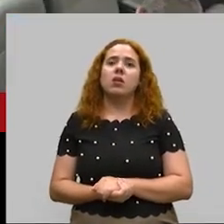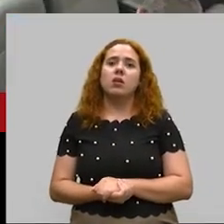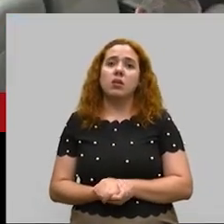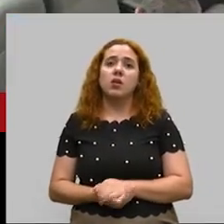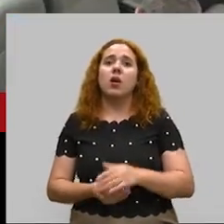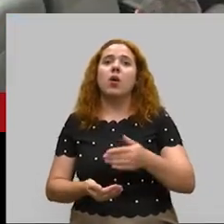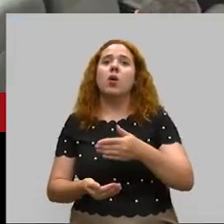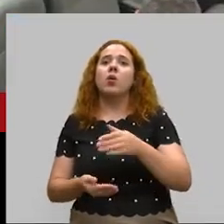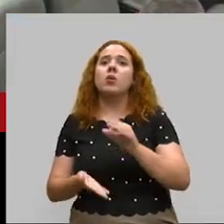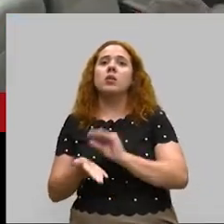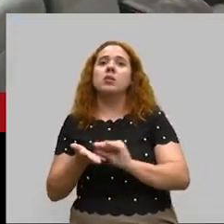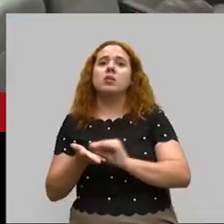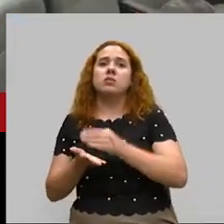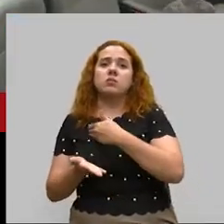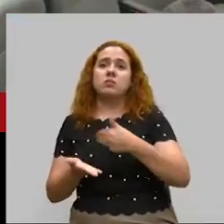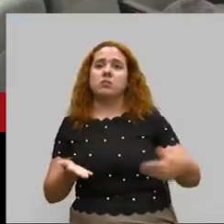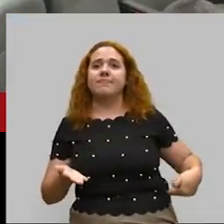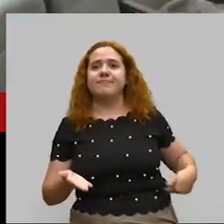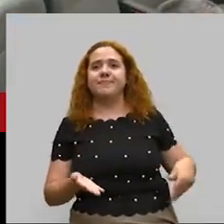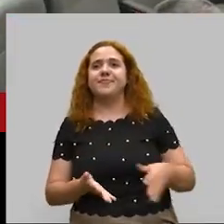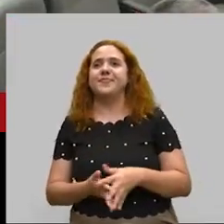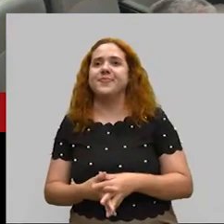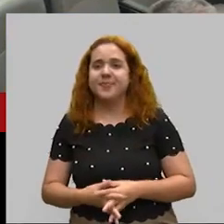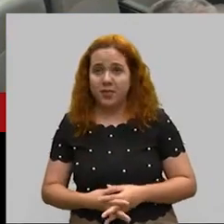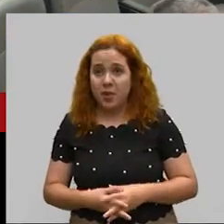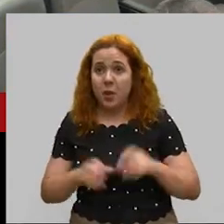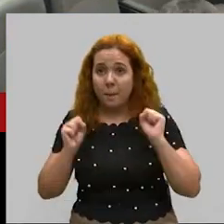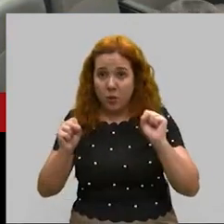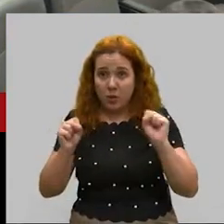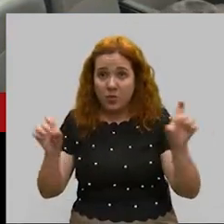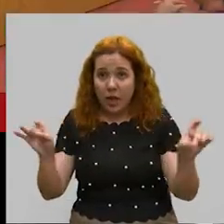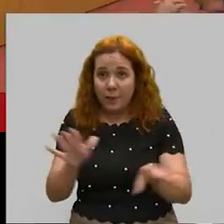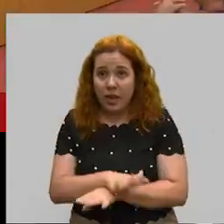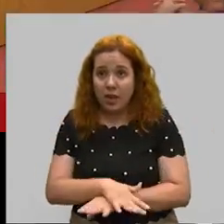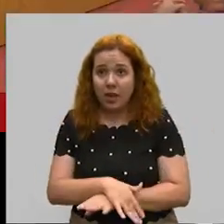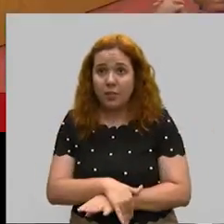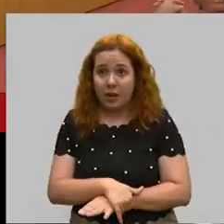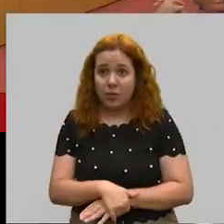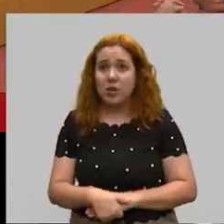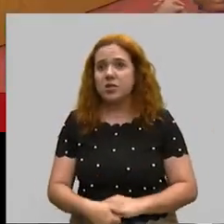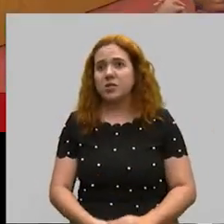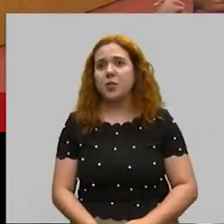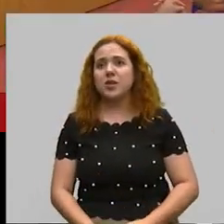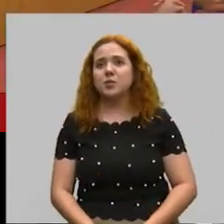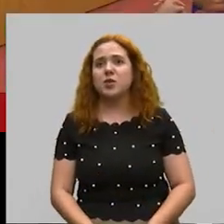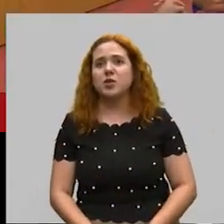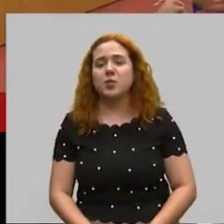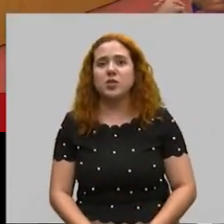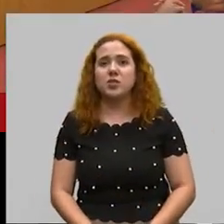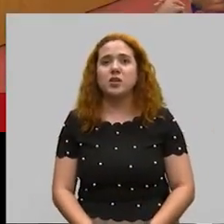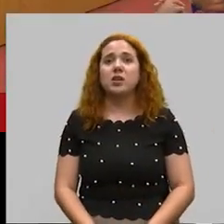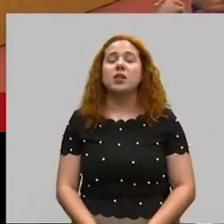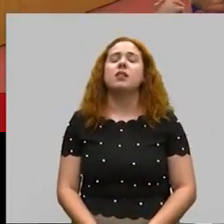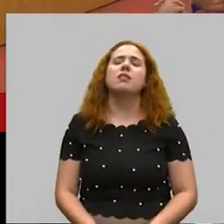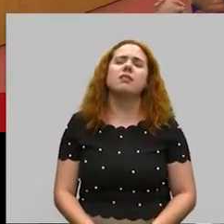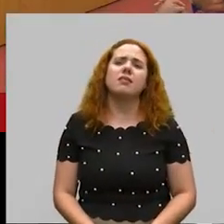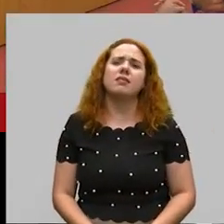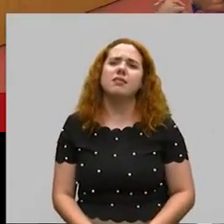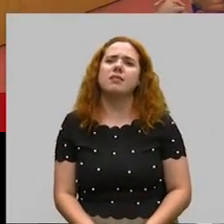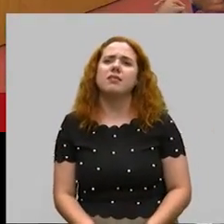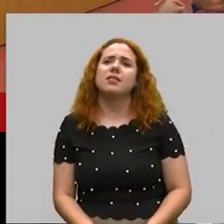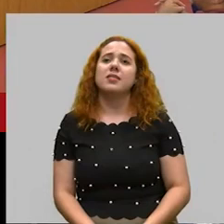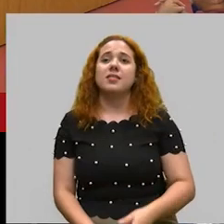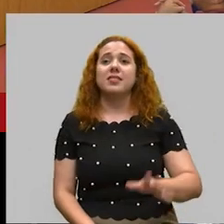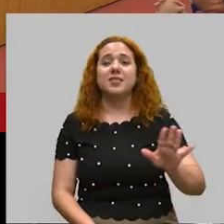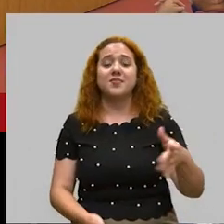o que fazer nós temos aqui podemos fechar gente com esses encaminhamentos eu precisava Ô Fernando